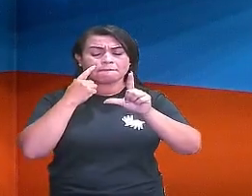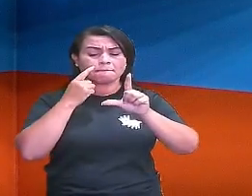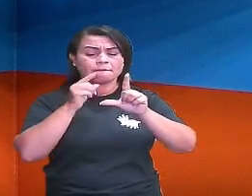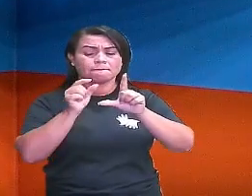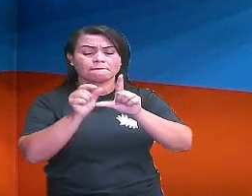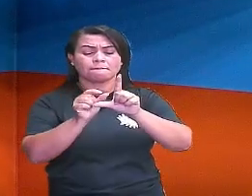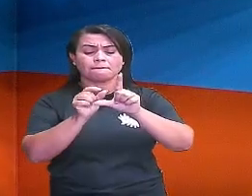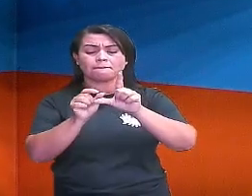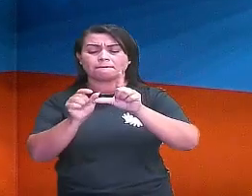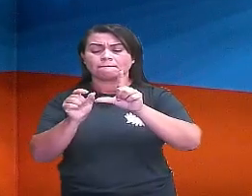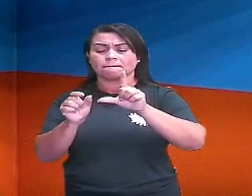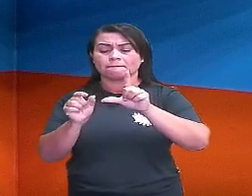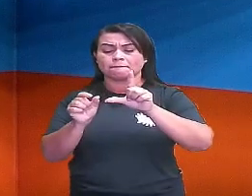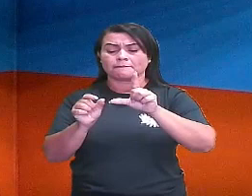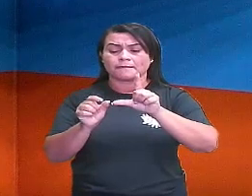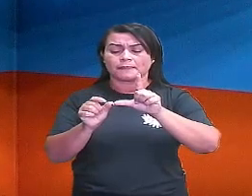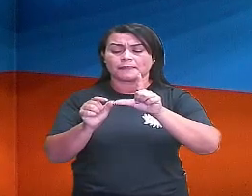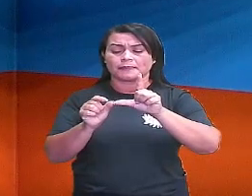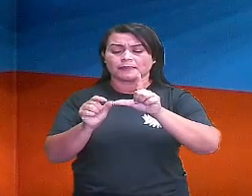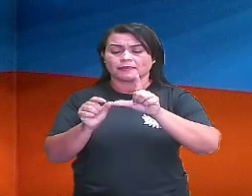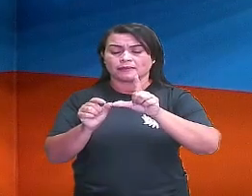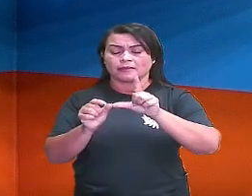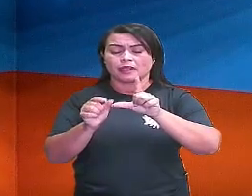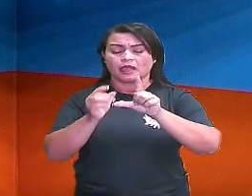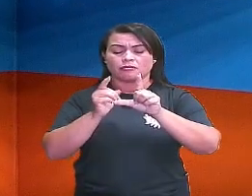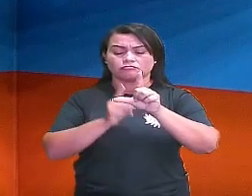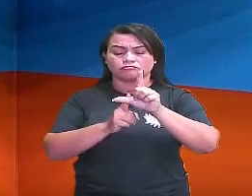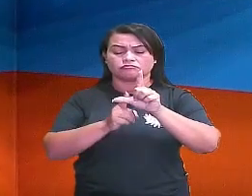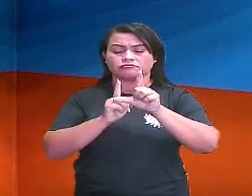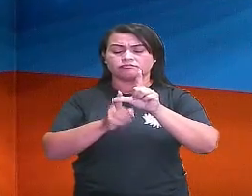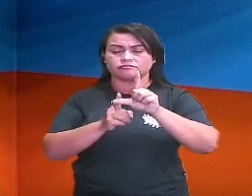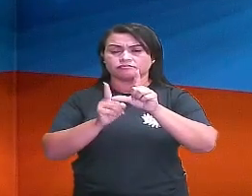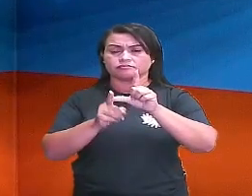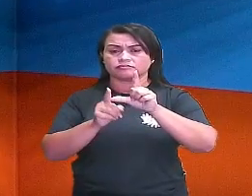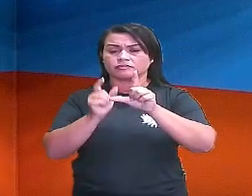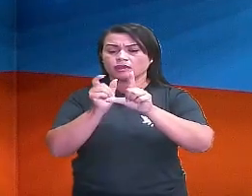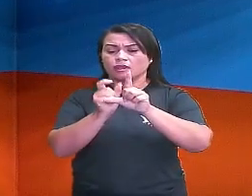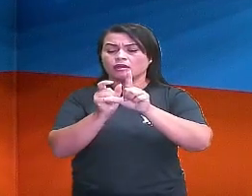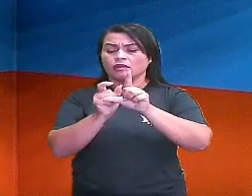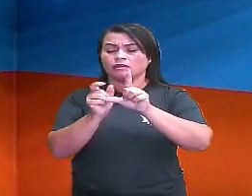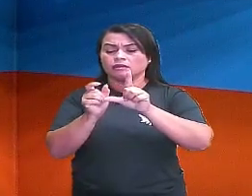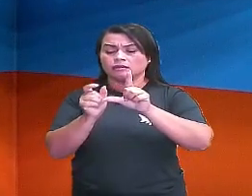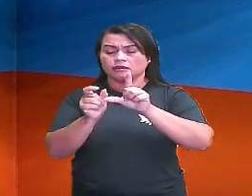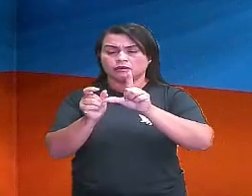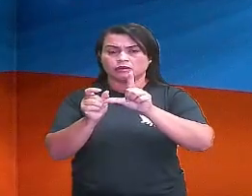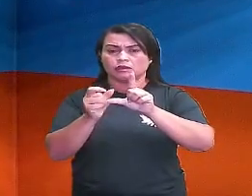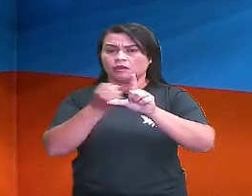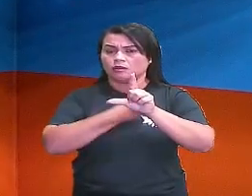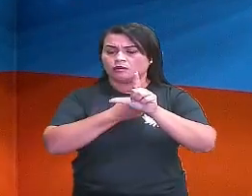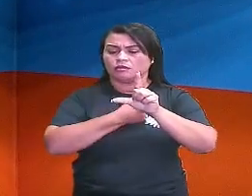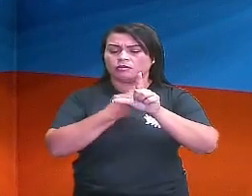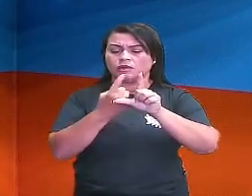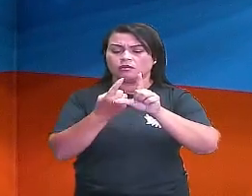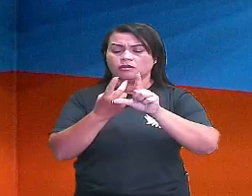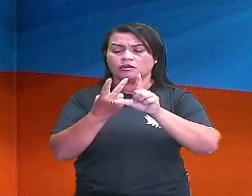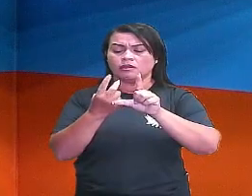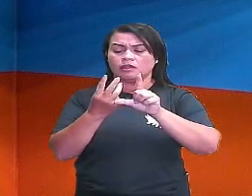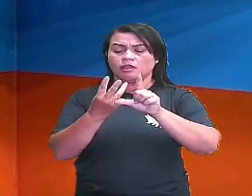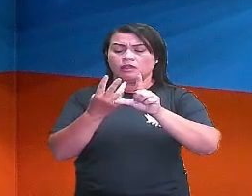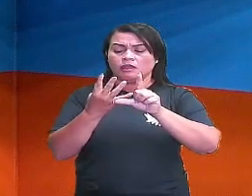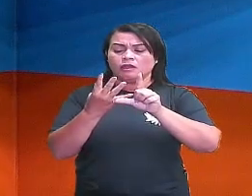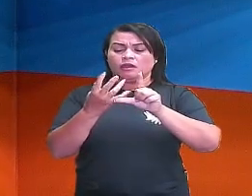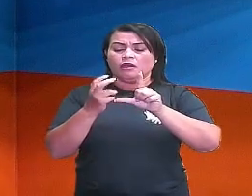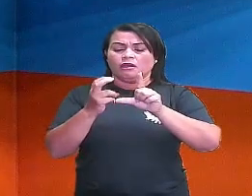dos quadradinhos aqui, ó. A cada finalização de um quadradinho, eu vou identificar como um número. 1, 2,